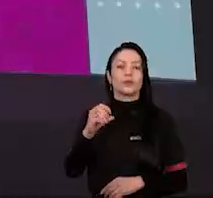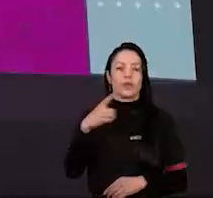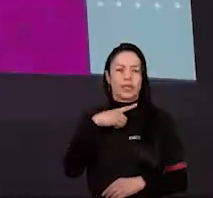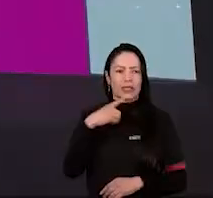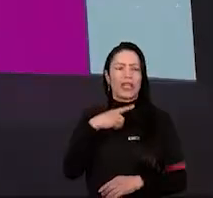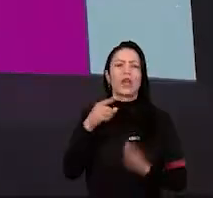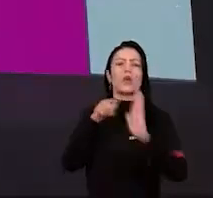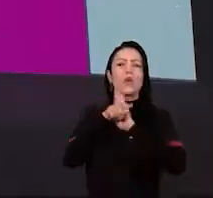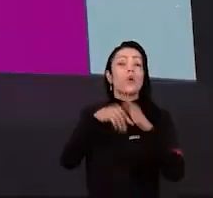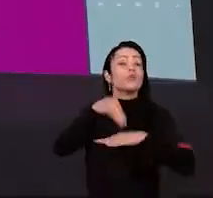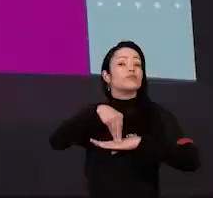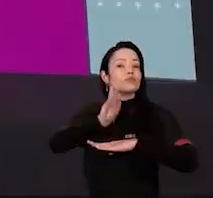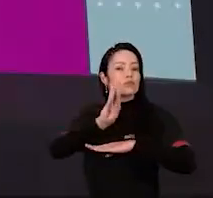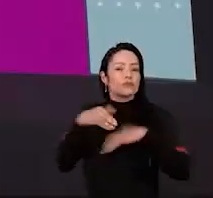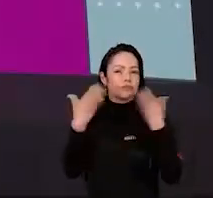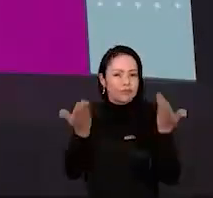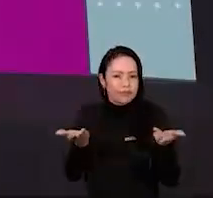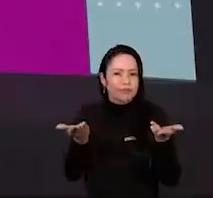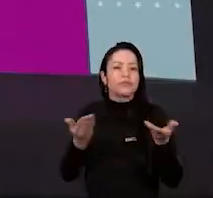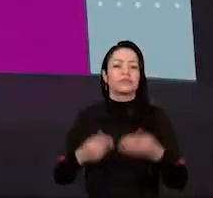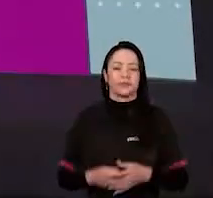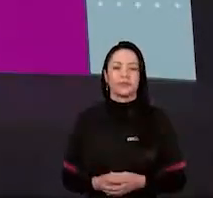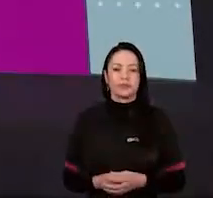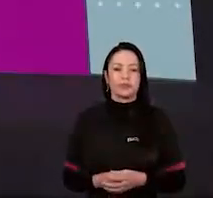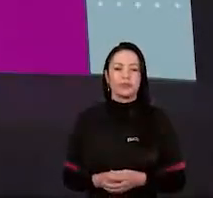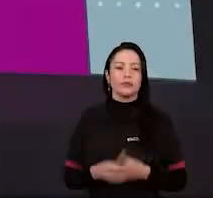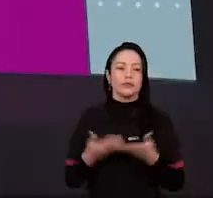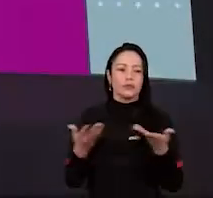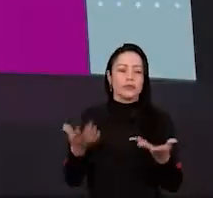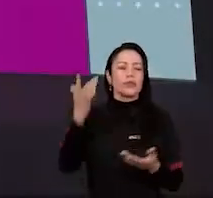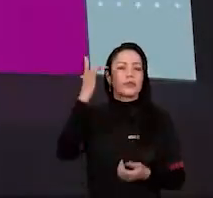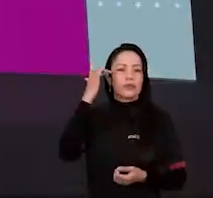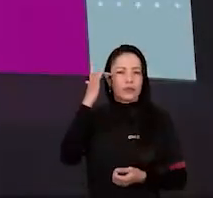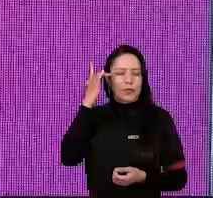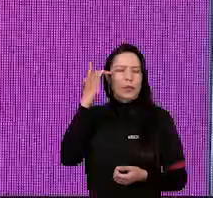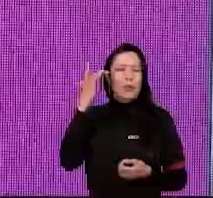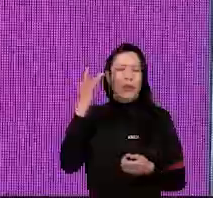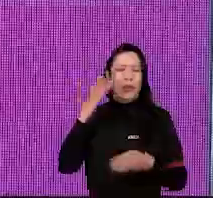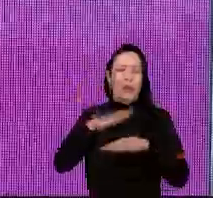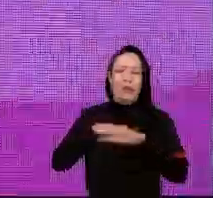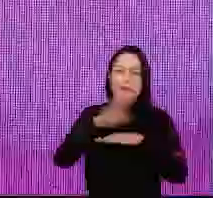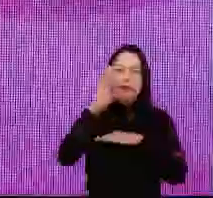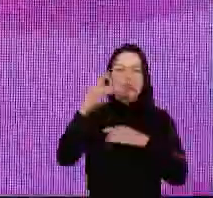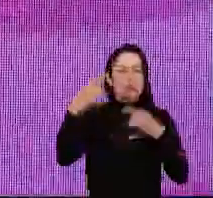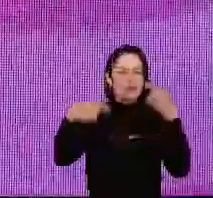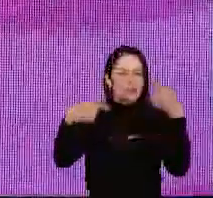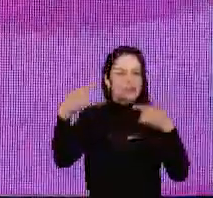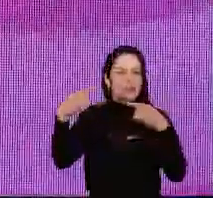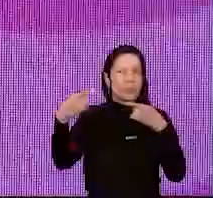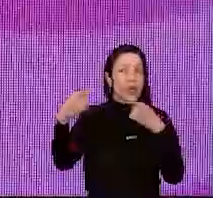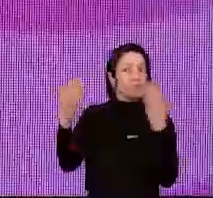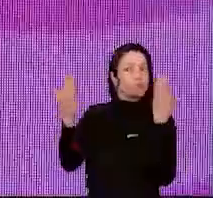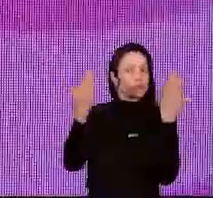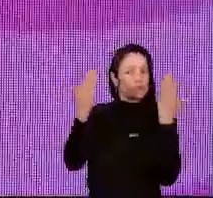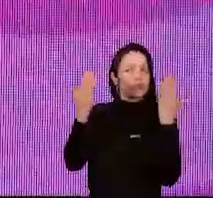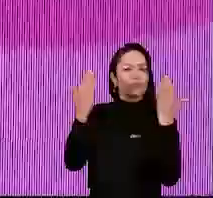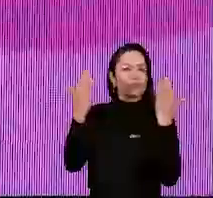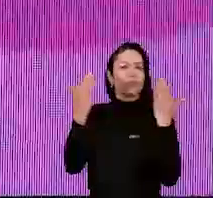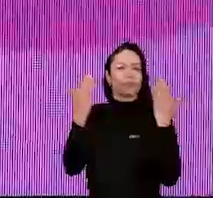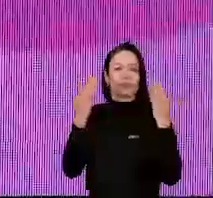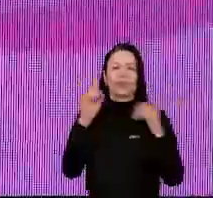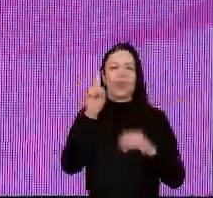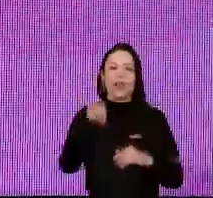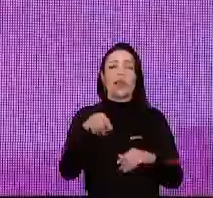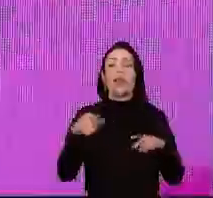né? Qual é a indicação da otoendoscopia nesses casos. E eu acho que a grande discórdia, ou melhor, o grande questionamento aí